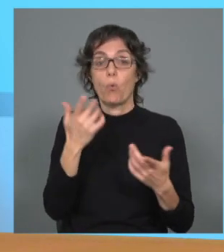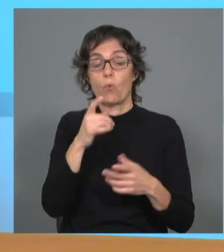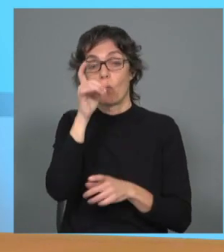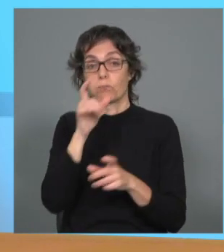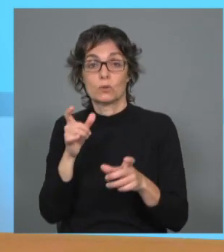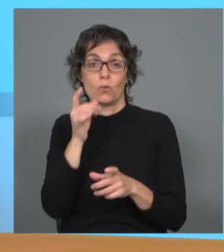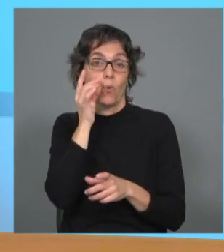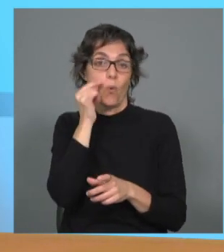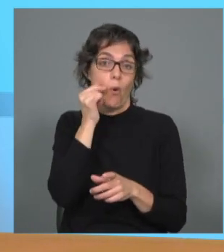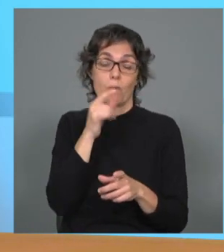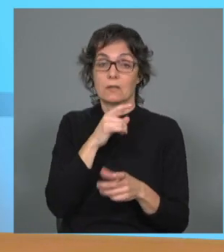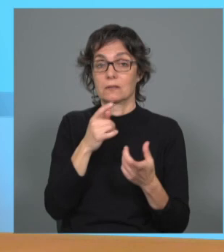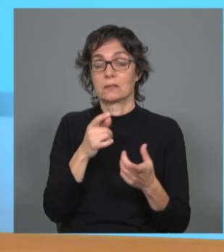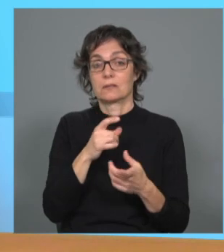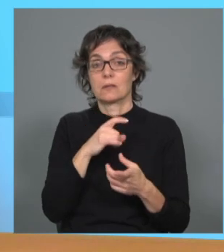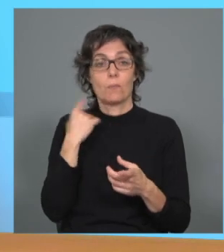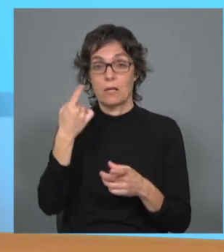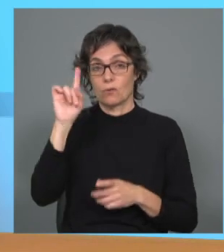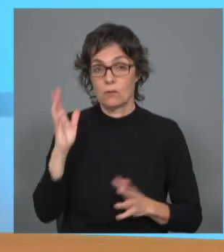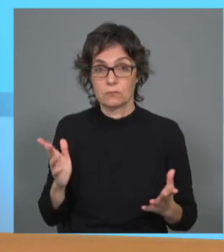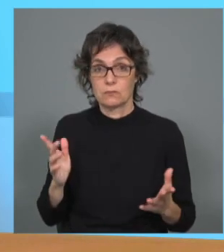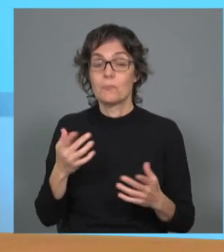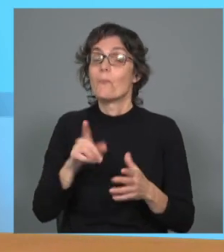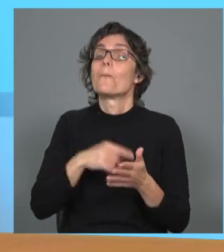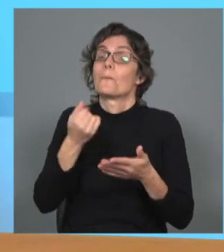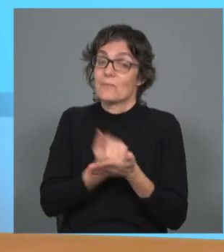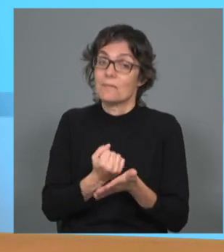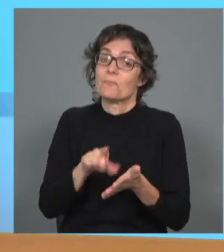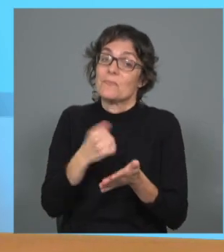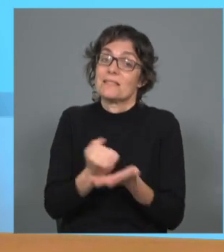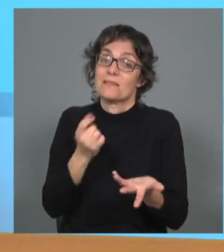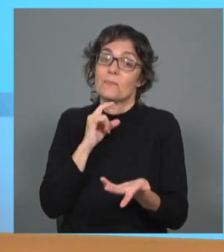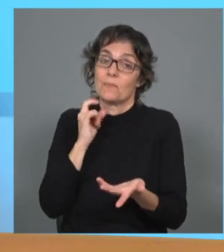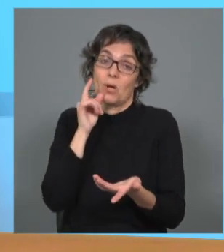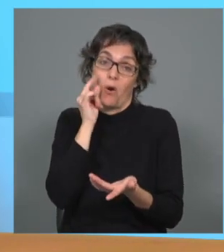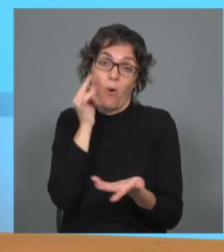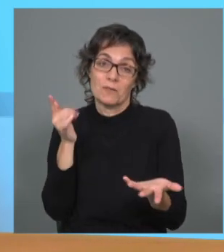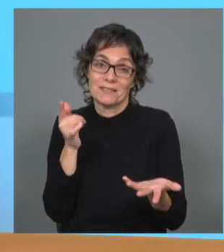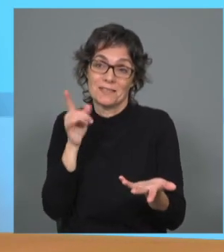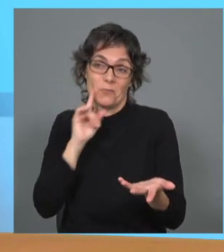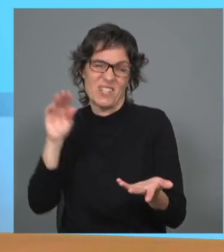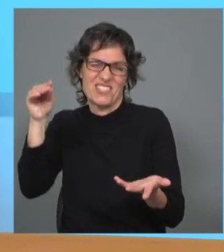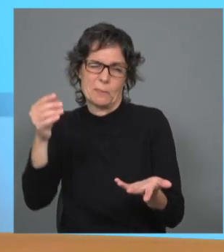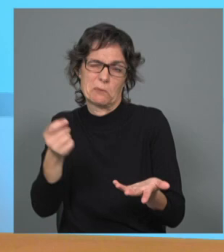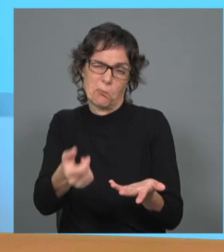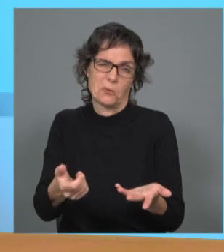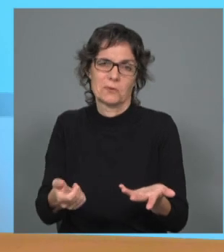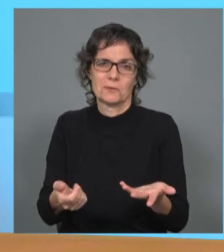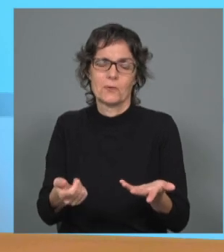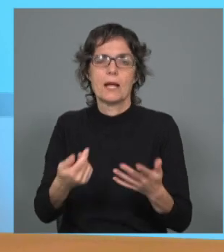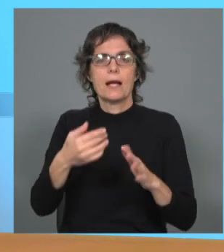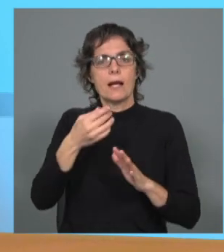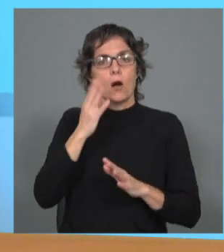um estilo muito parecido. Eu penso que é esta grande mudança de mentalidade que é preciso. É preciso uma abertura à diversidade